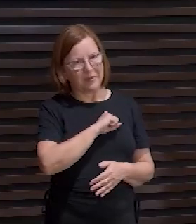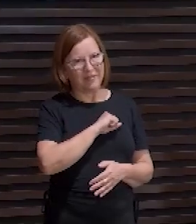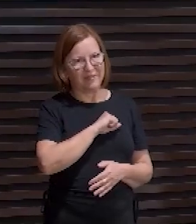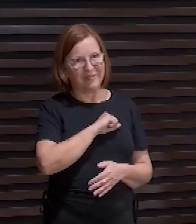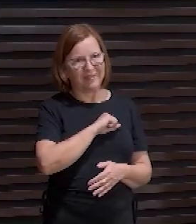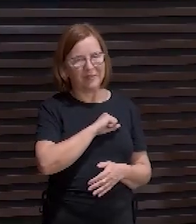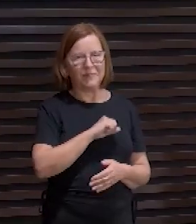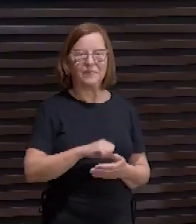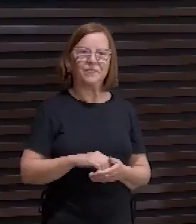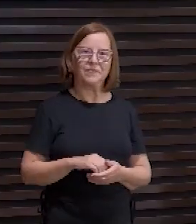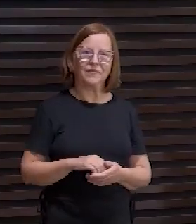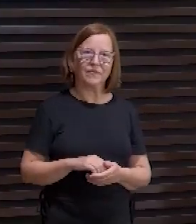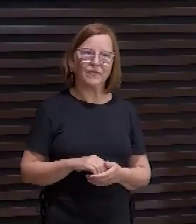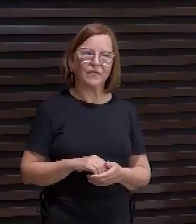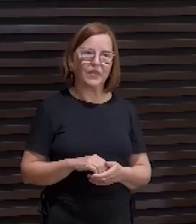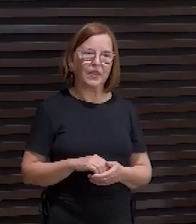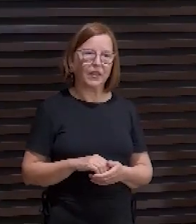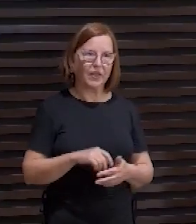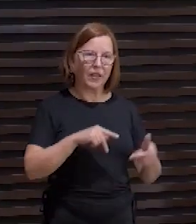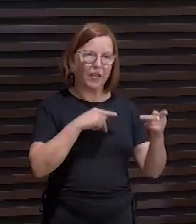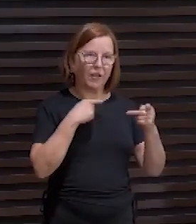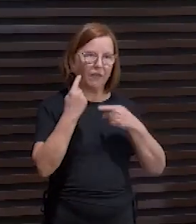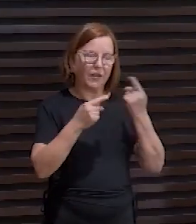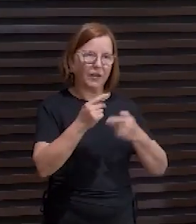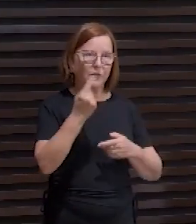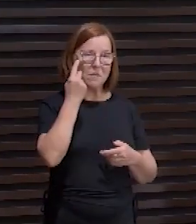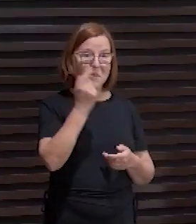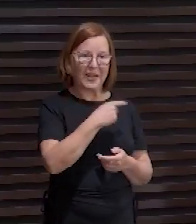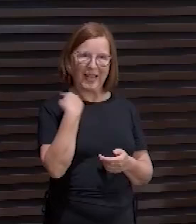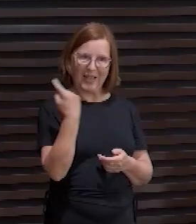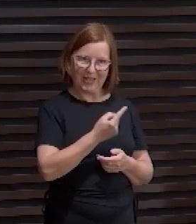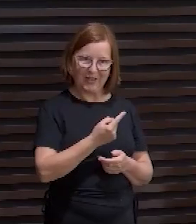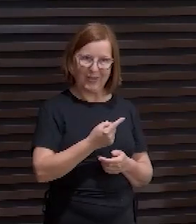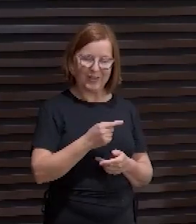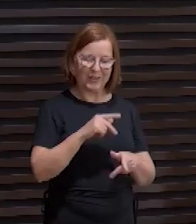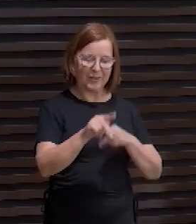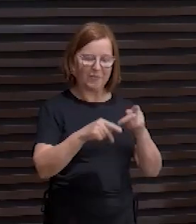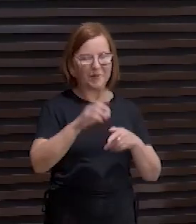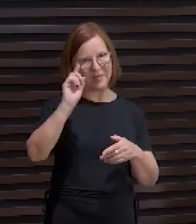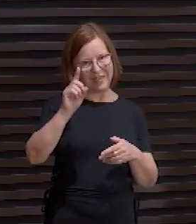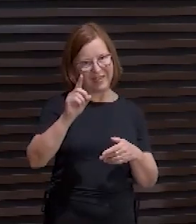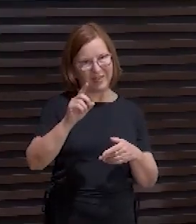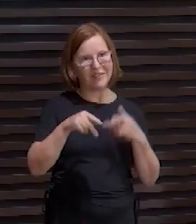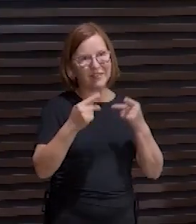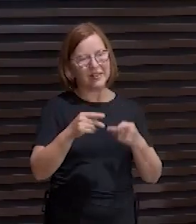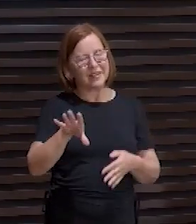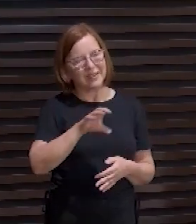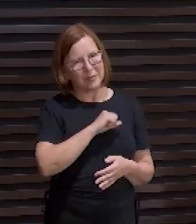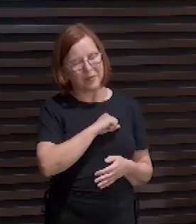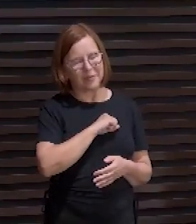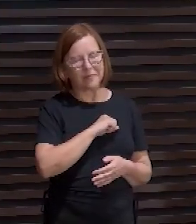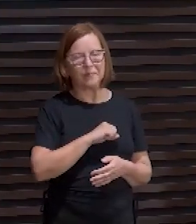usou o mesmo. Se dirigindo a nós, a igreja, como amados. E muitas vezes o apóstolo